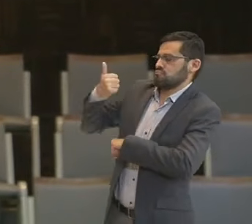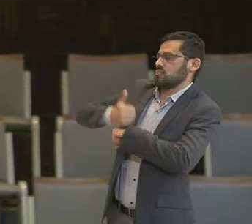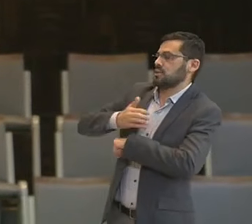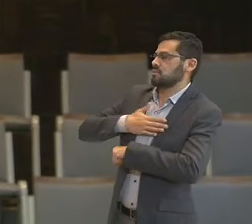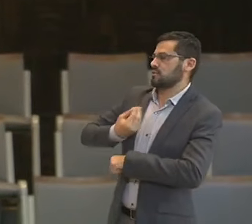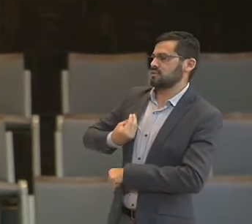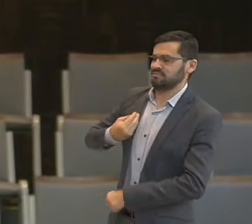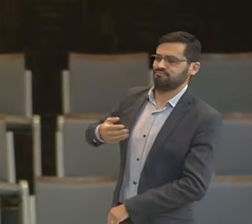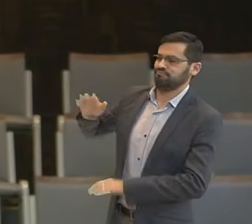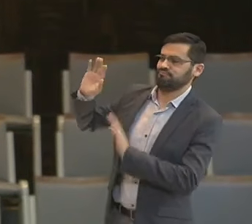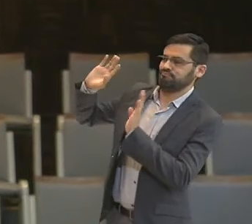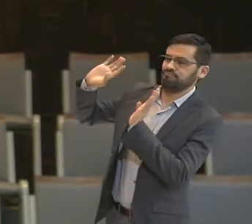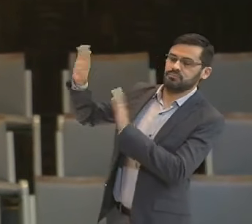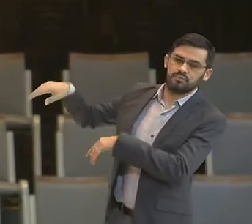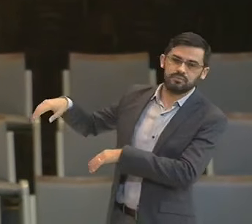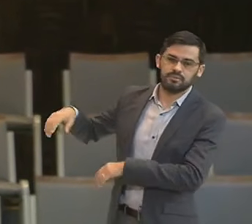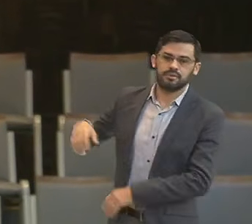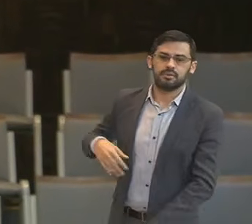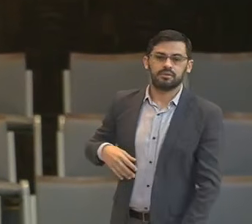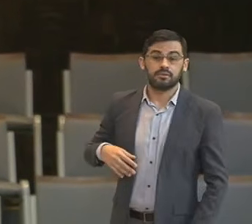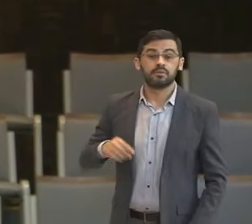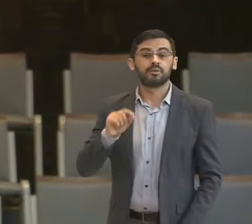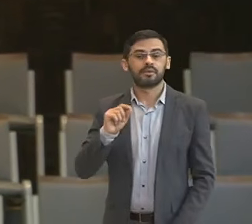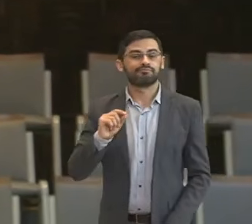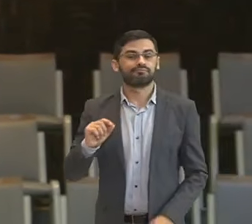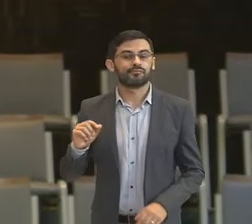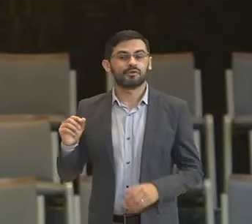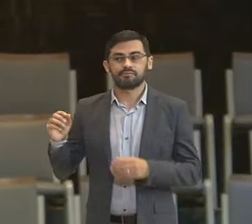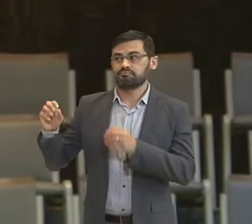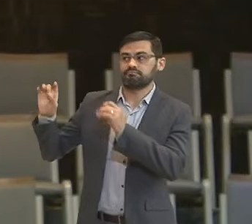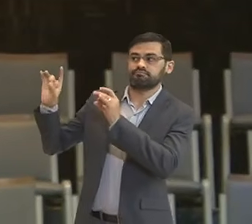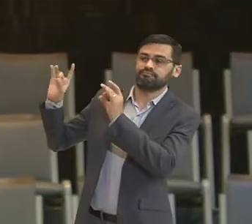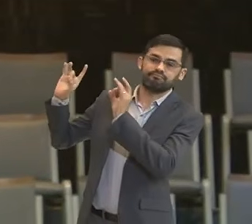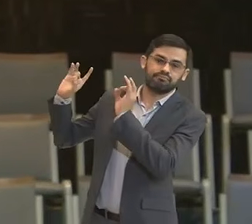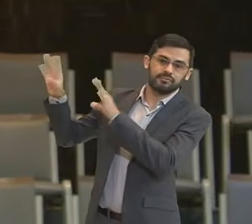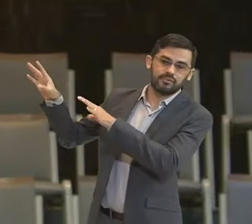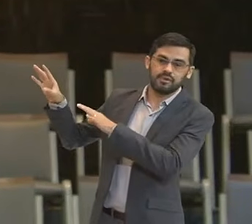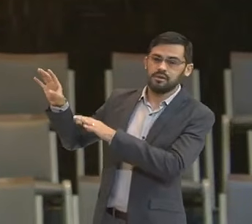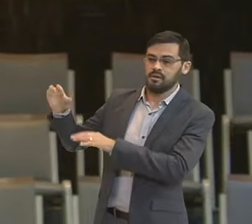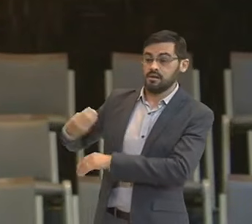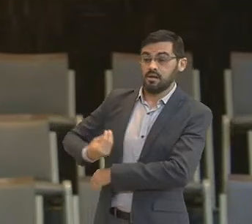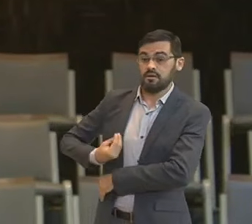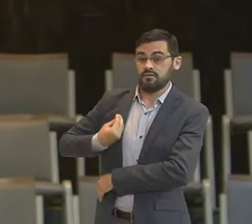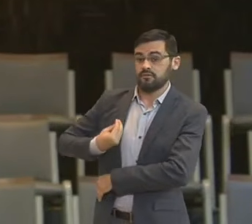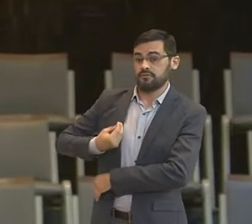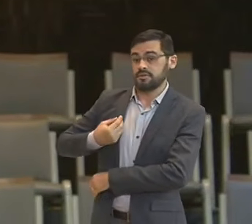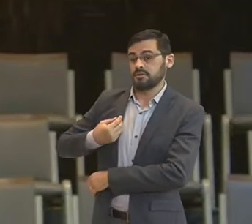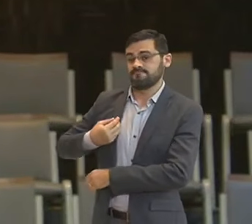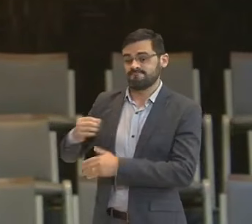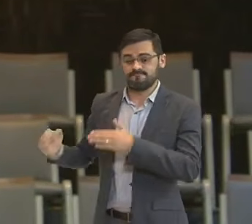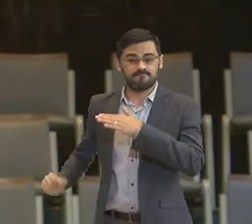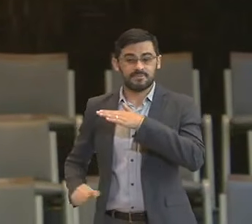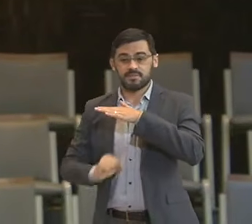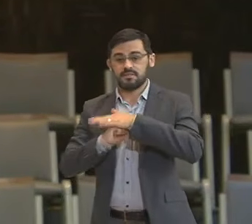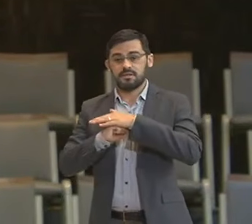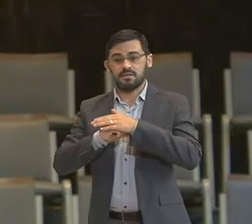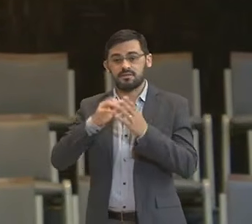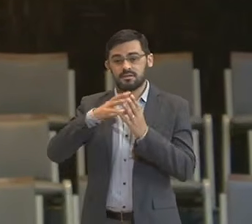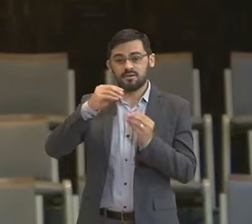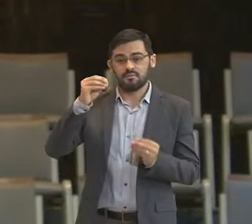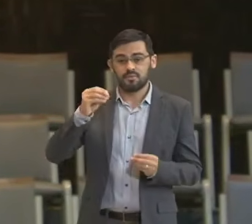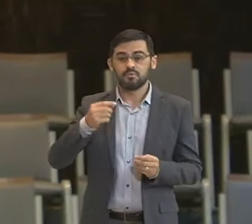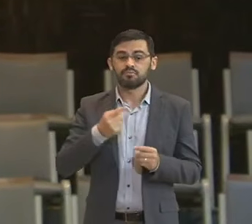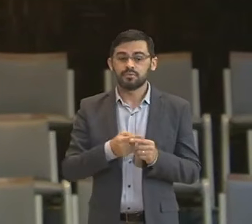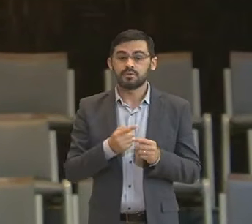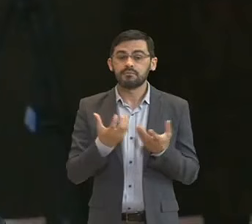vida. E a gente troca a fonte de água viva por um barreiro.